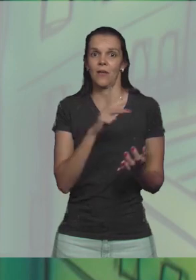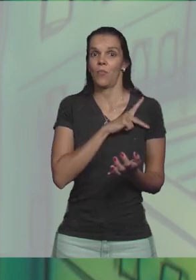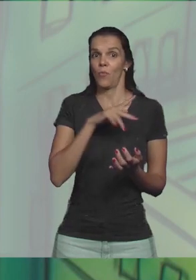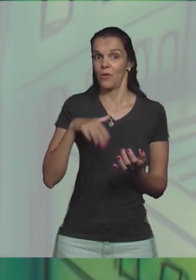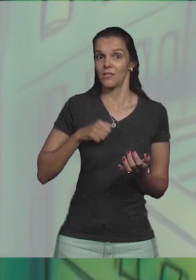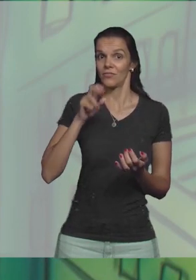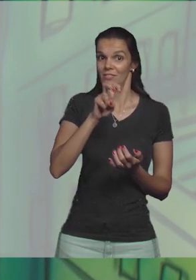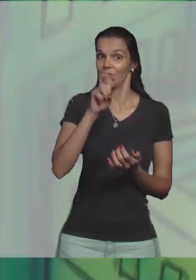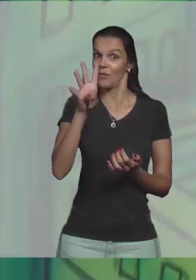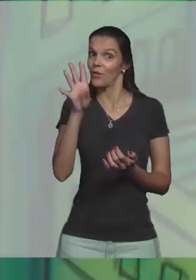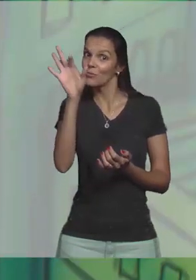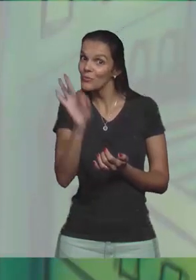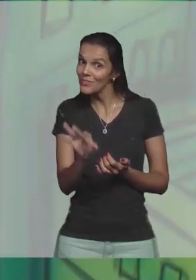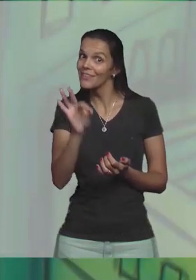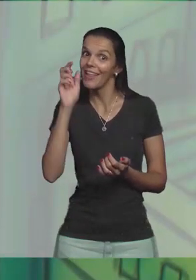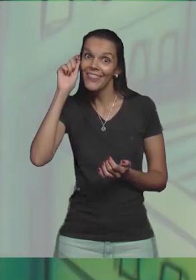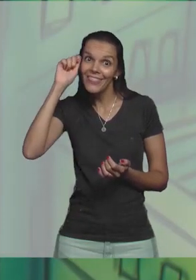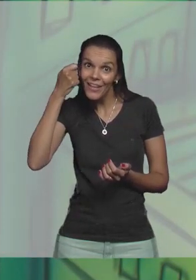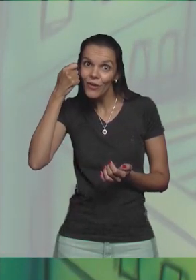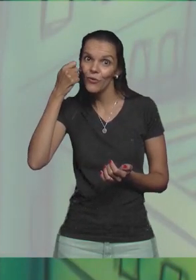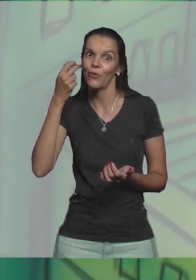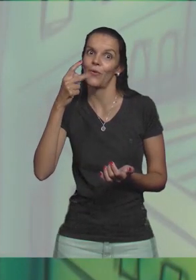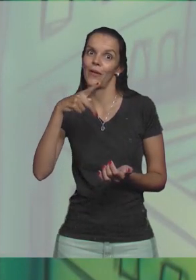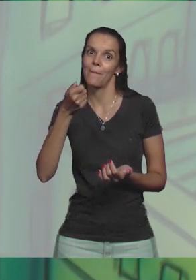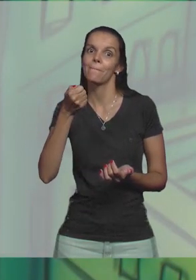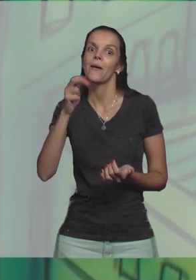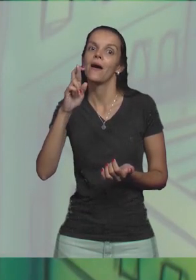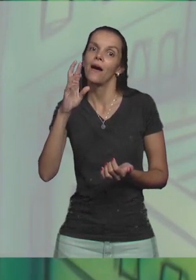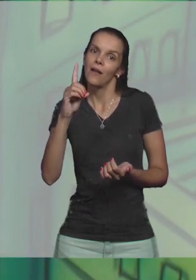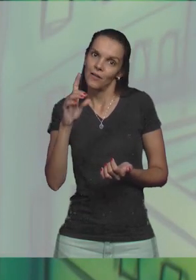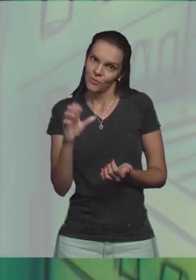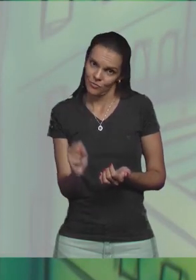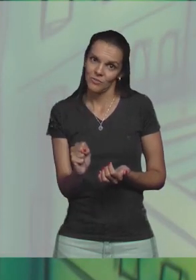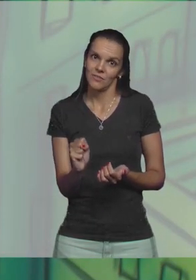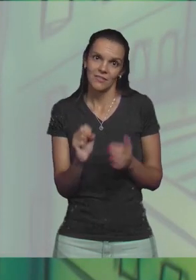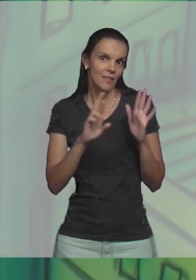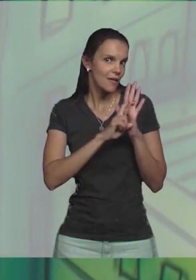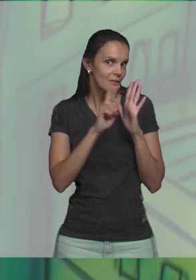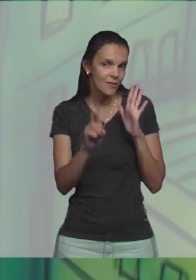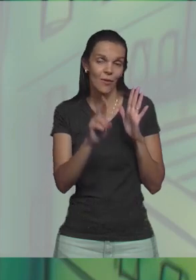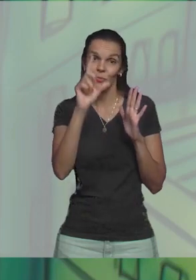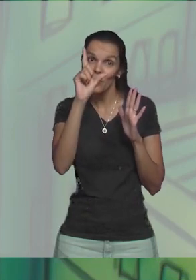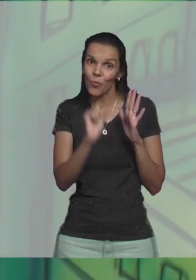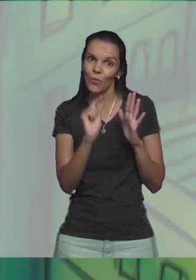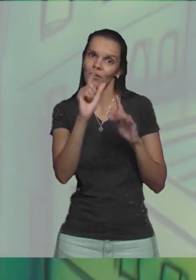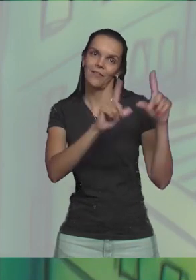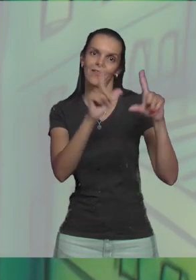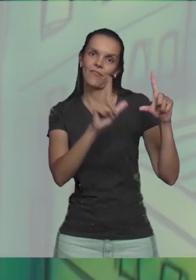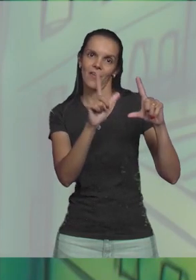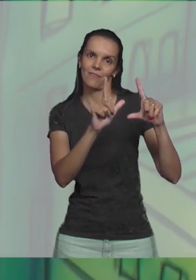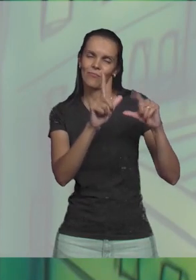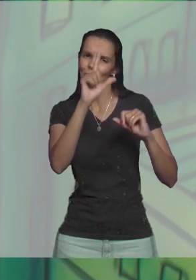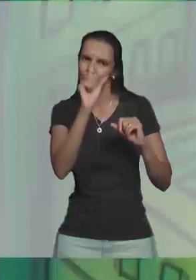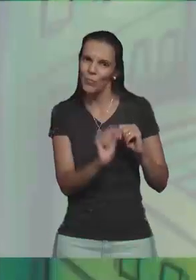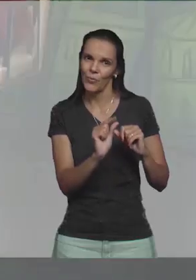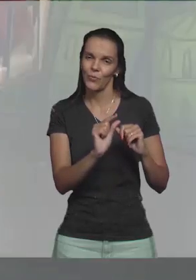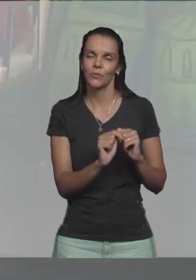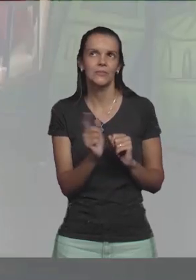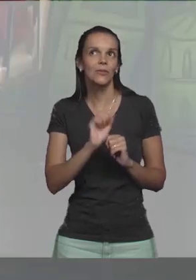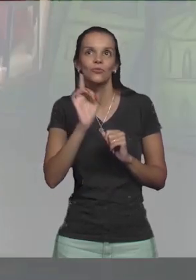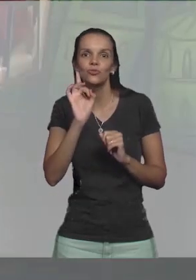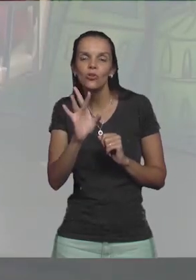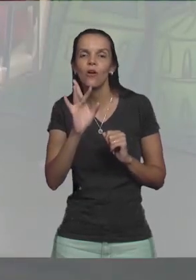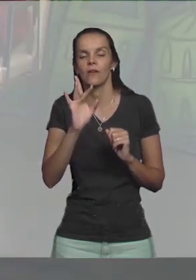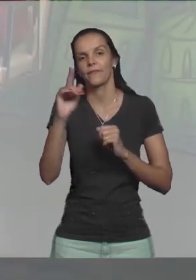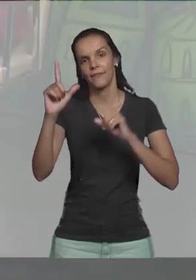54% da população brasileira, né? População de negros e pardos, né? É muito pouco essa representatividade na TV, né? Não só